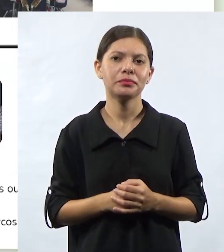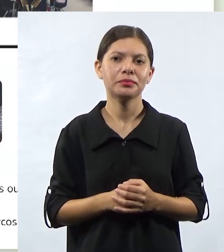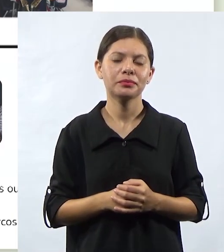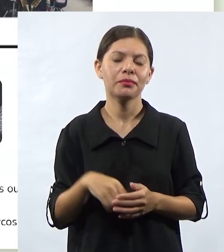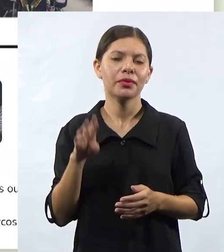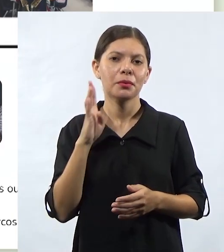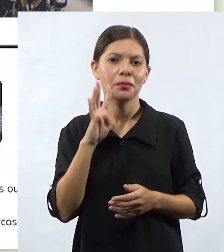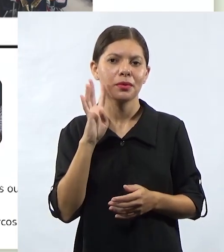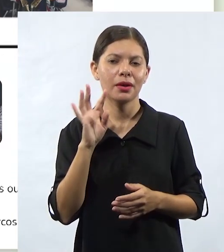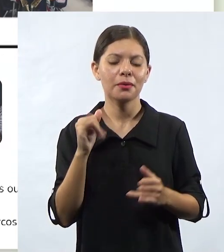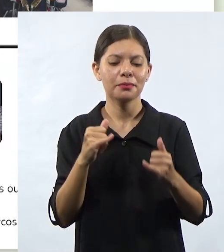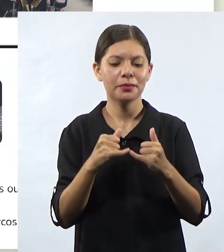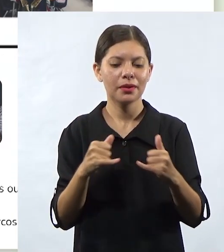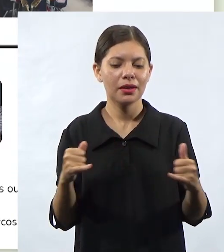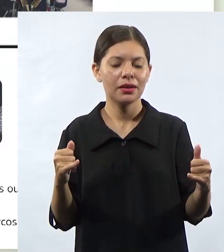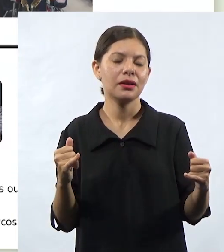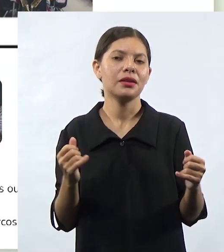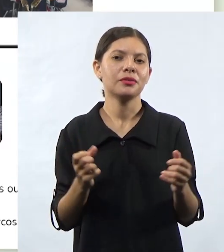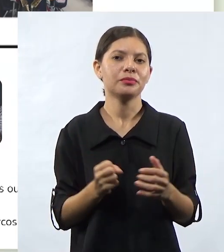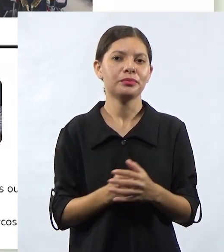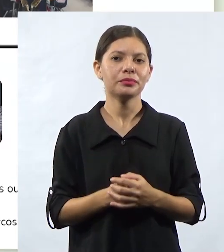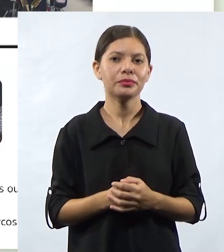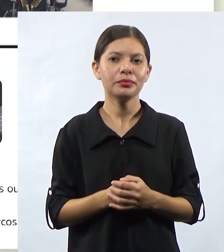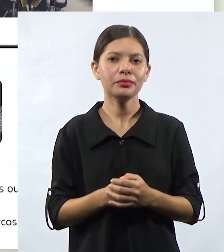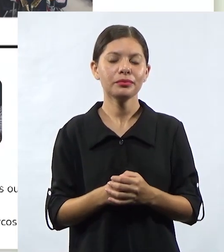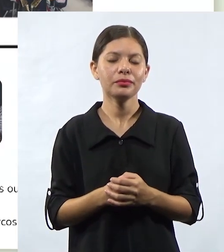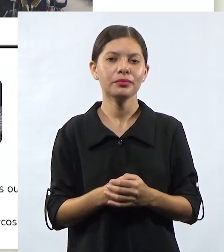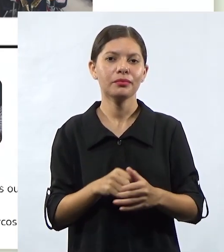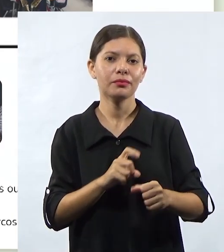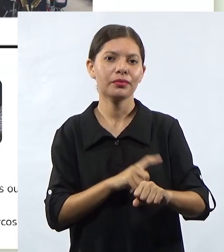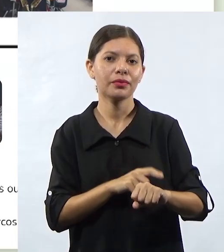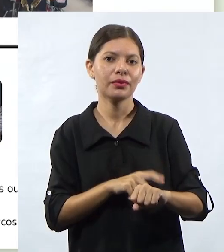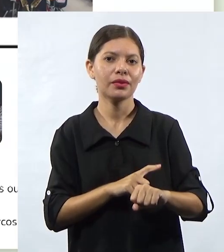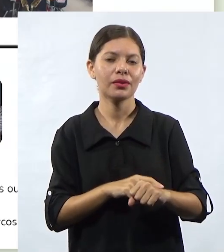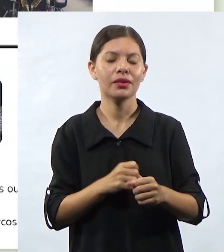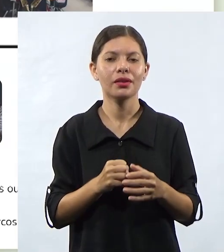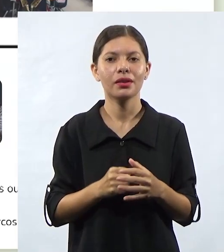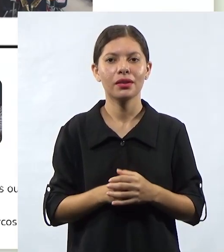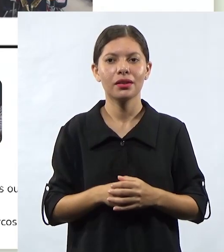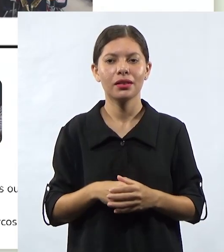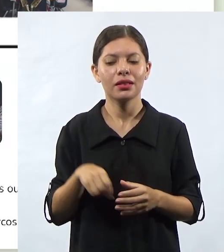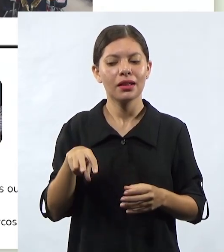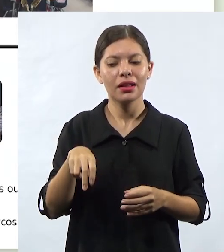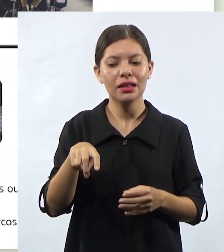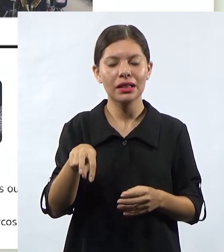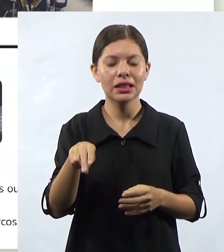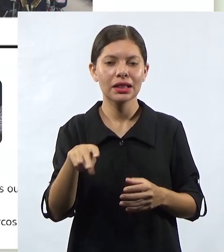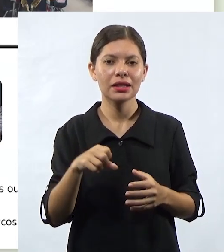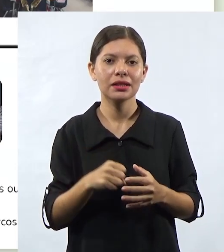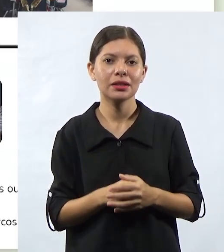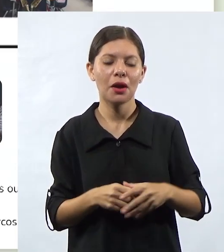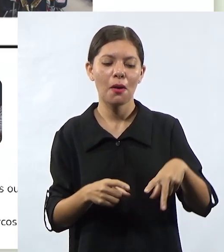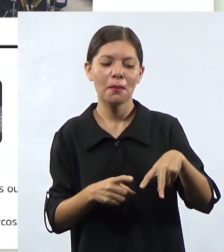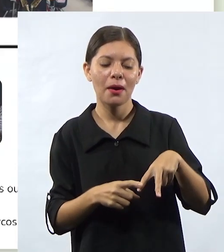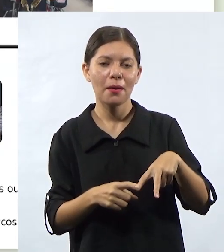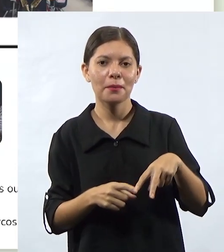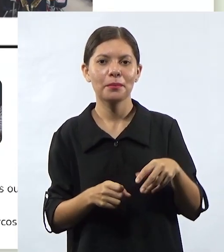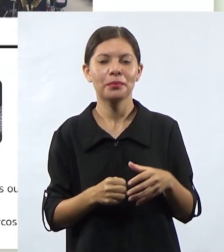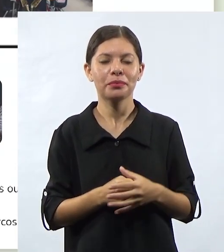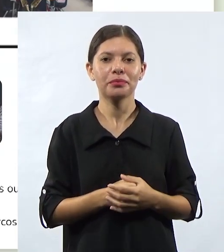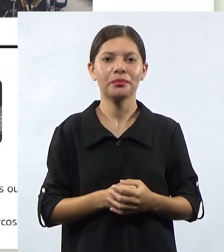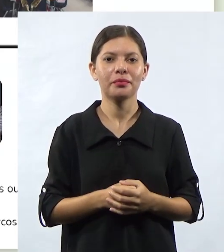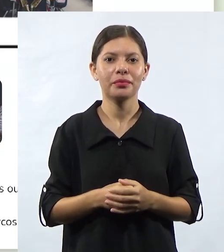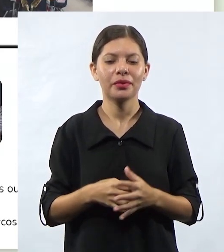chamei de trilha, né? Na verdade, a linha dessa forma, que parece muito uma trilha que tem lá as pegadas, né? Às vezes a gente pode até